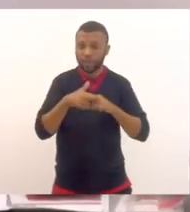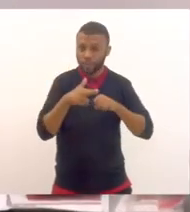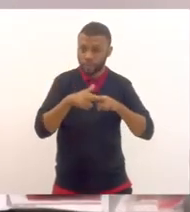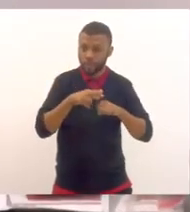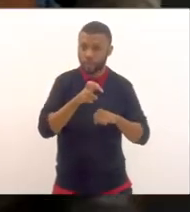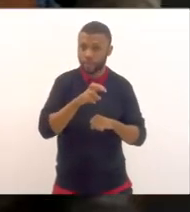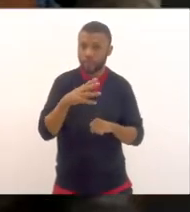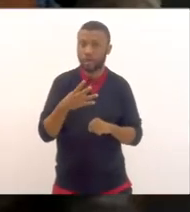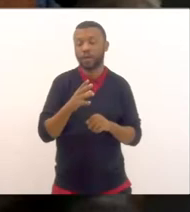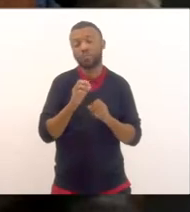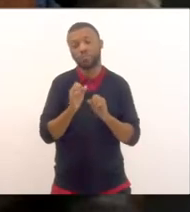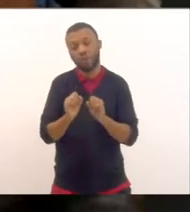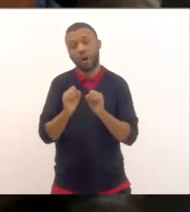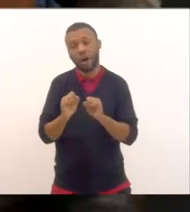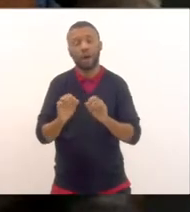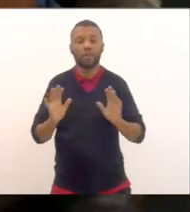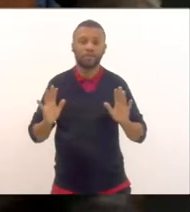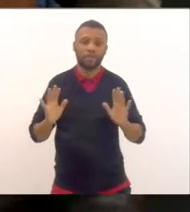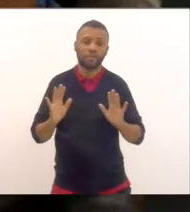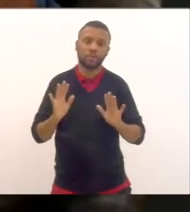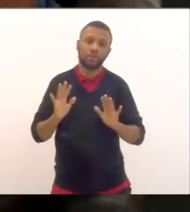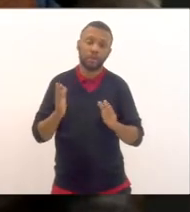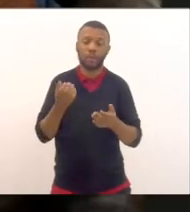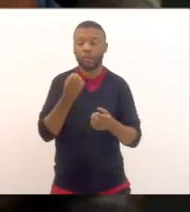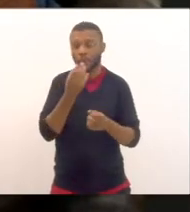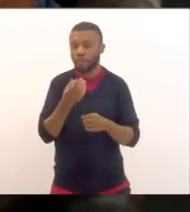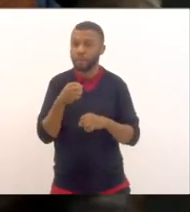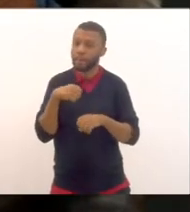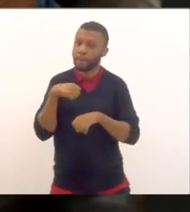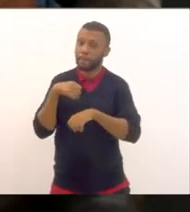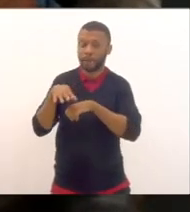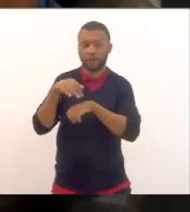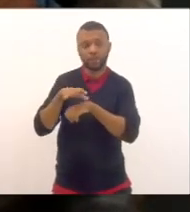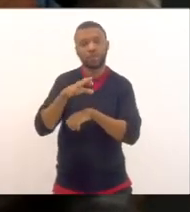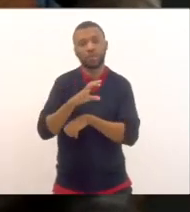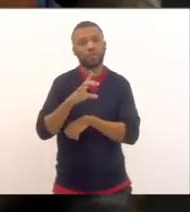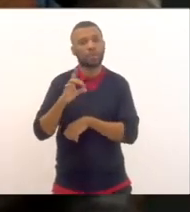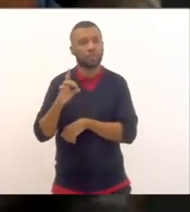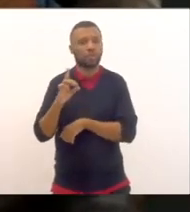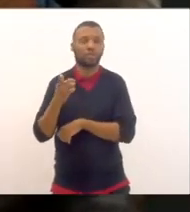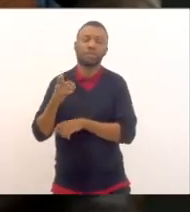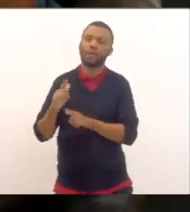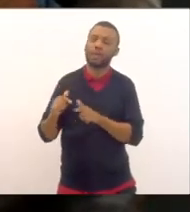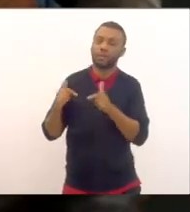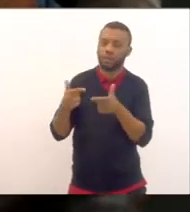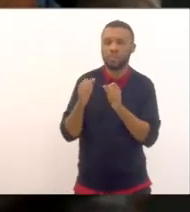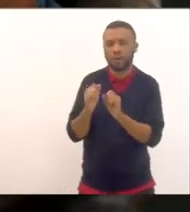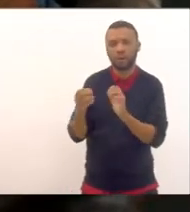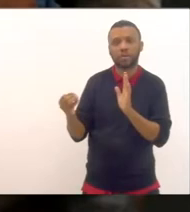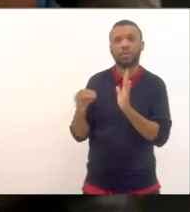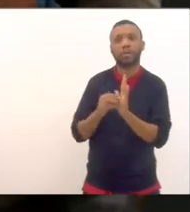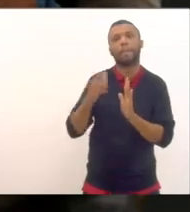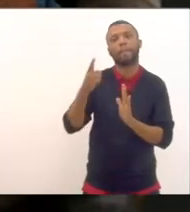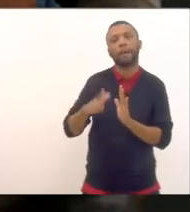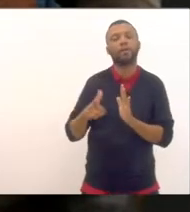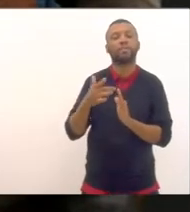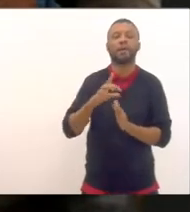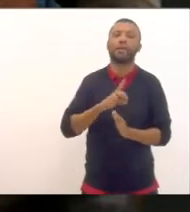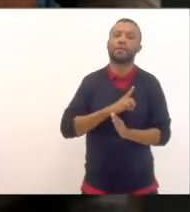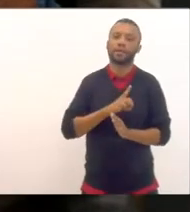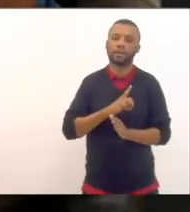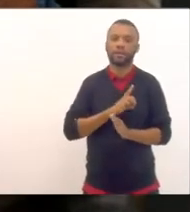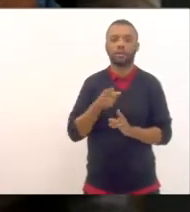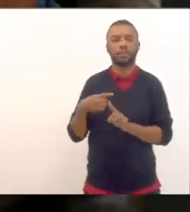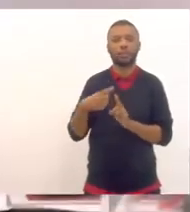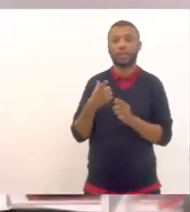Roxo na Record pode ser posso passar isso lá para o coordenador da força-tarefa EA gente pode incluir mais uma delegacia no ar